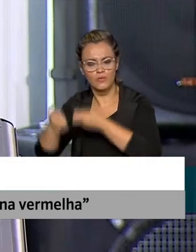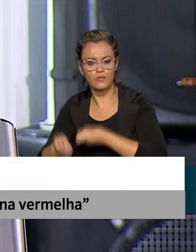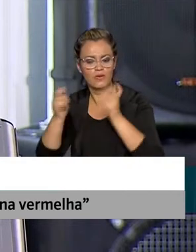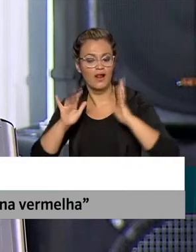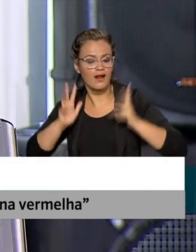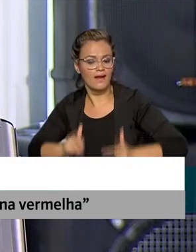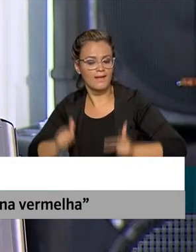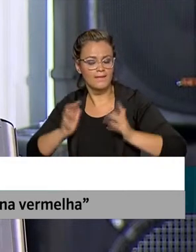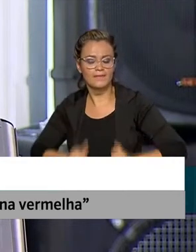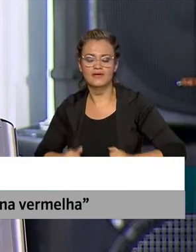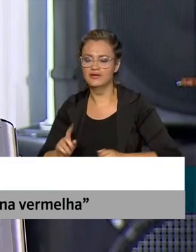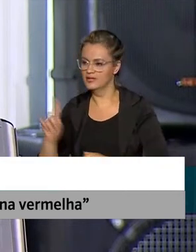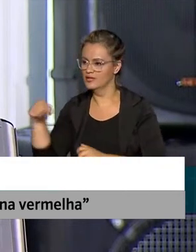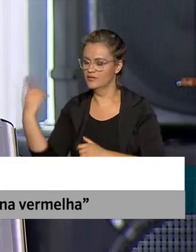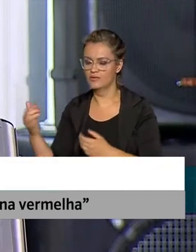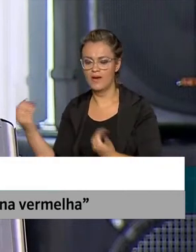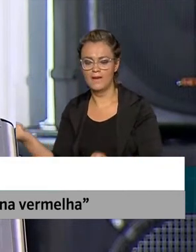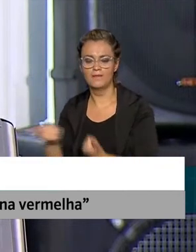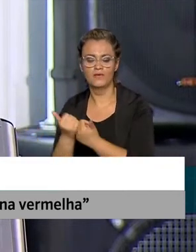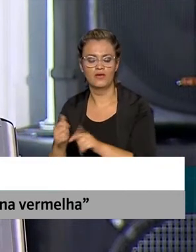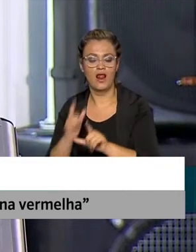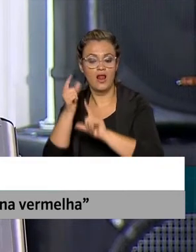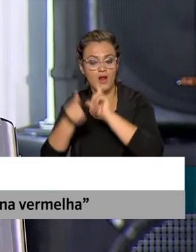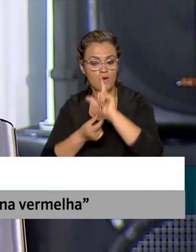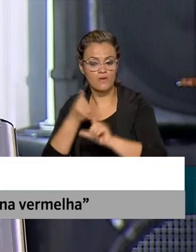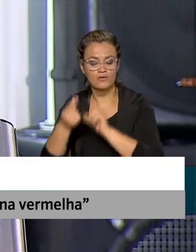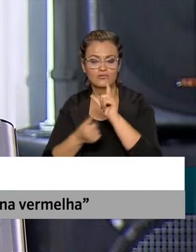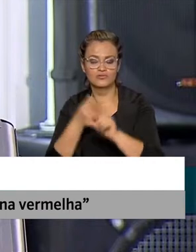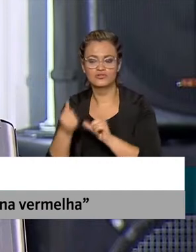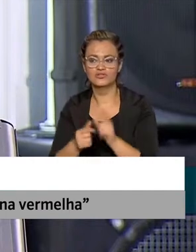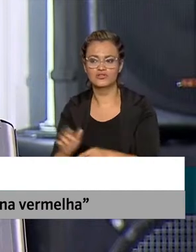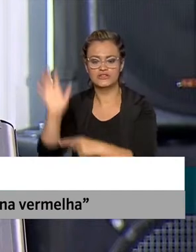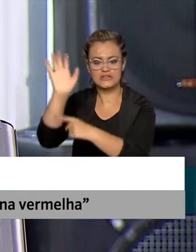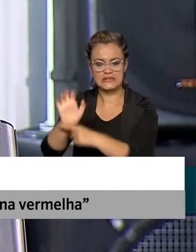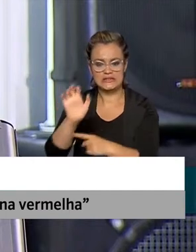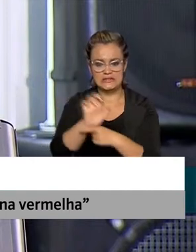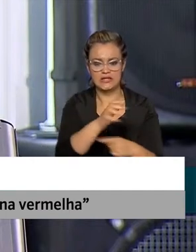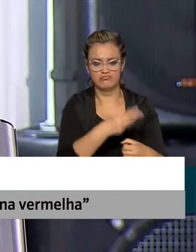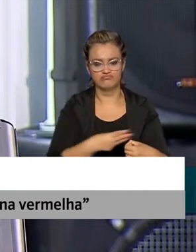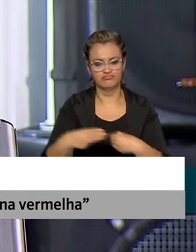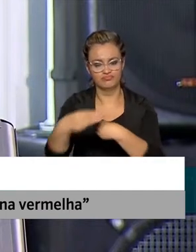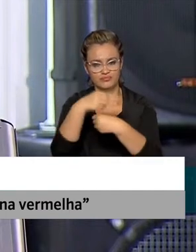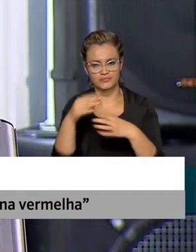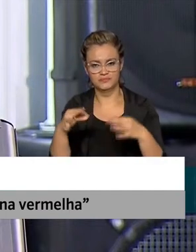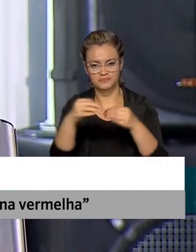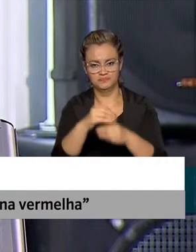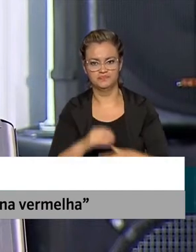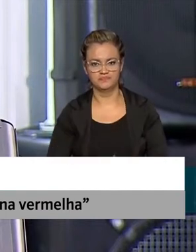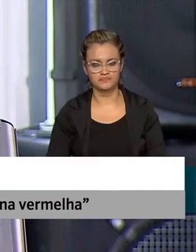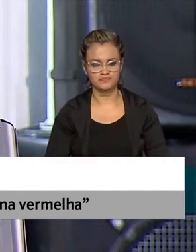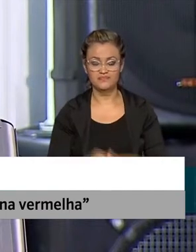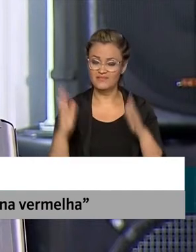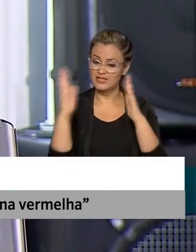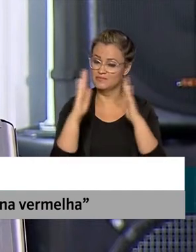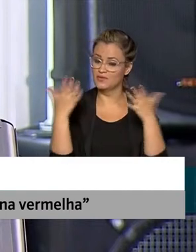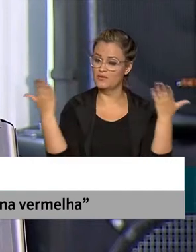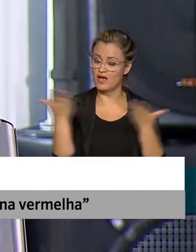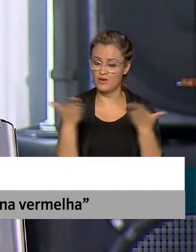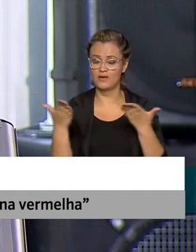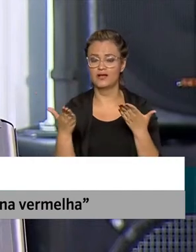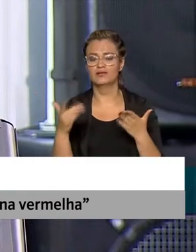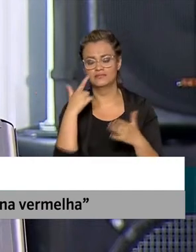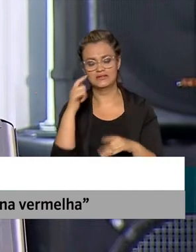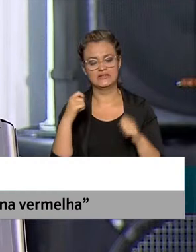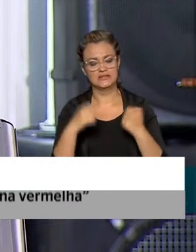instalações públicas e apoiando a logística de estados e municípios. O momento requer um